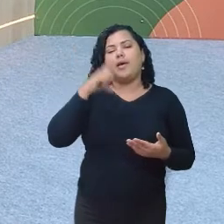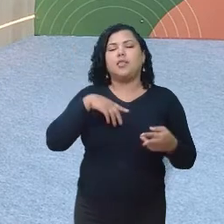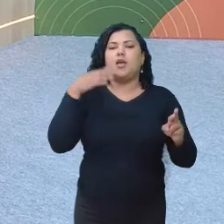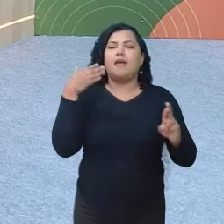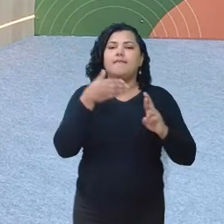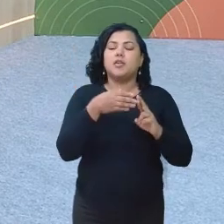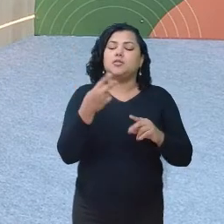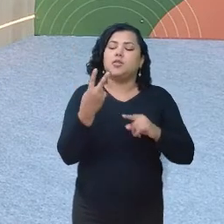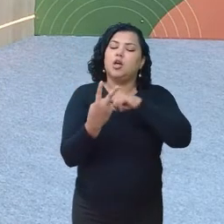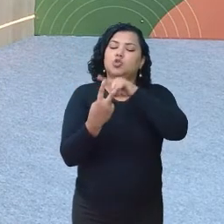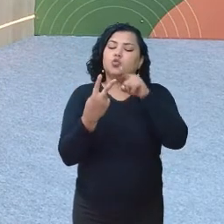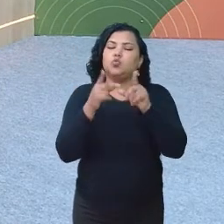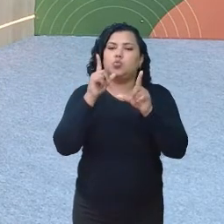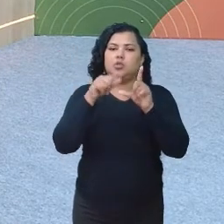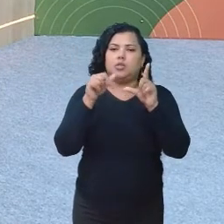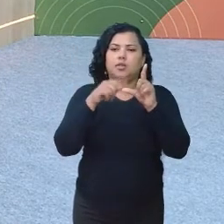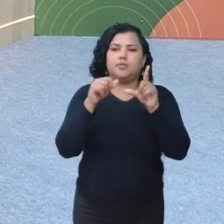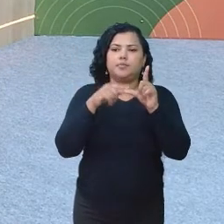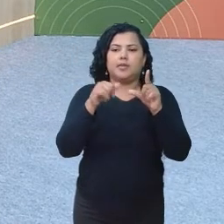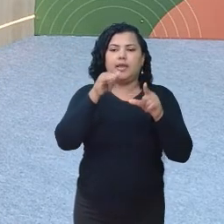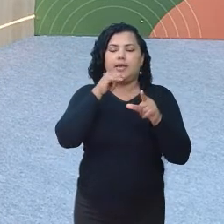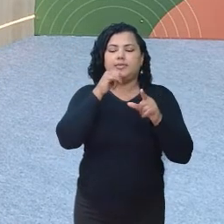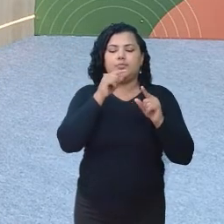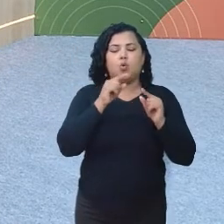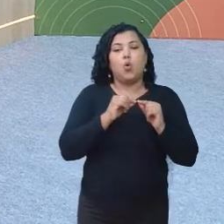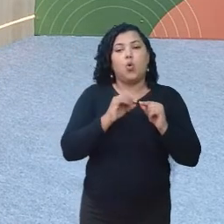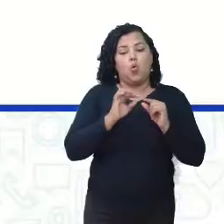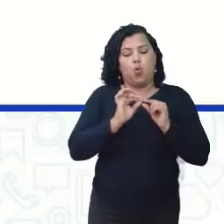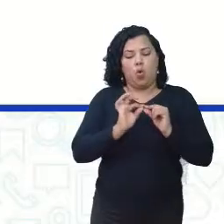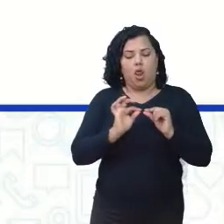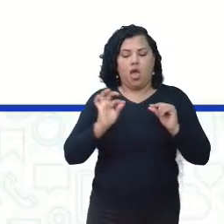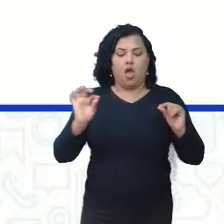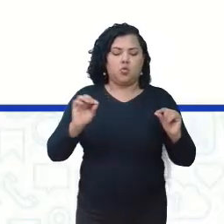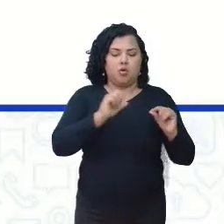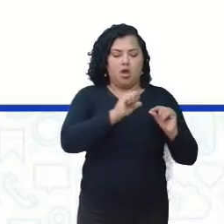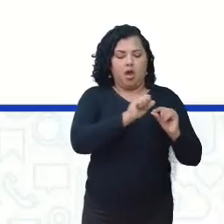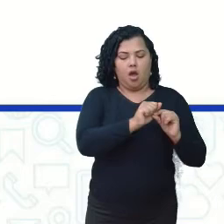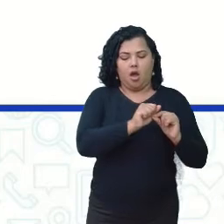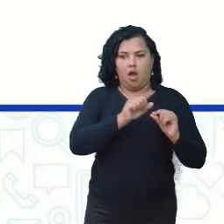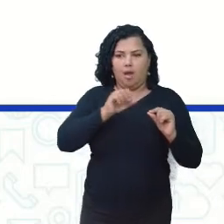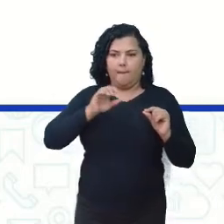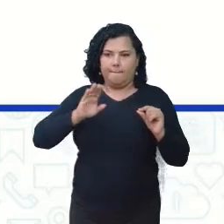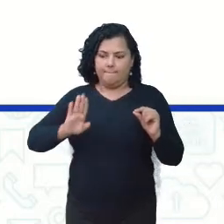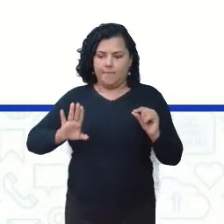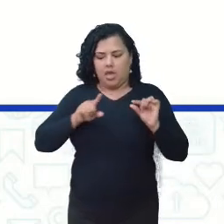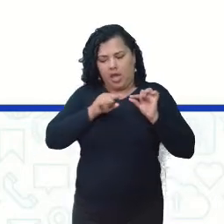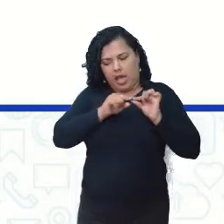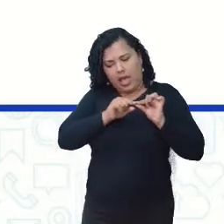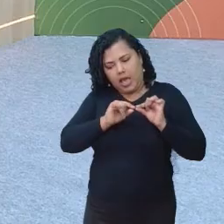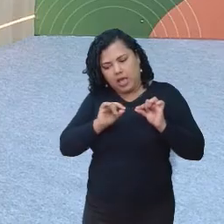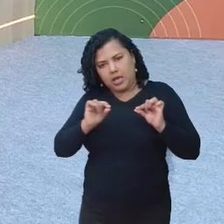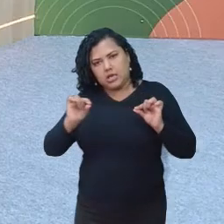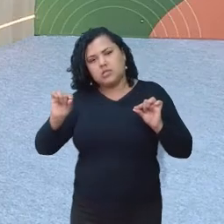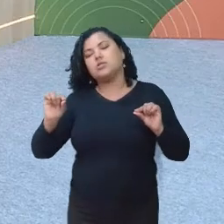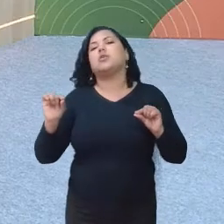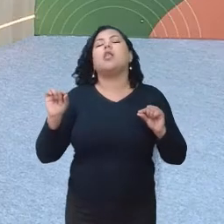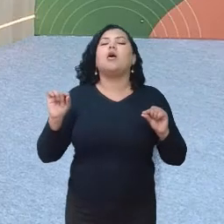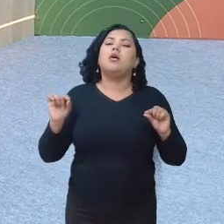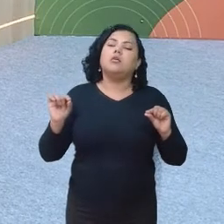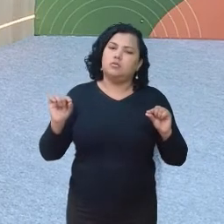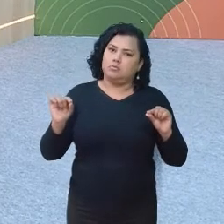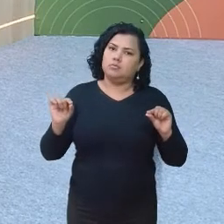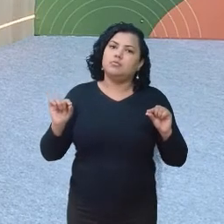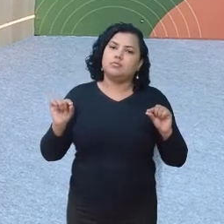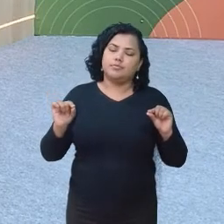daquelas letras. Então, por exemplo, o lado AB, ele está fazendo referência a esse lado aqui, e ele